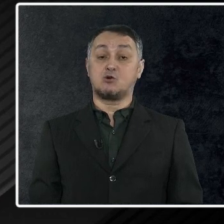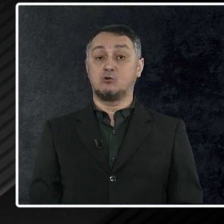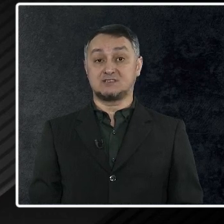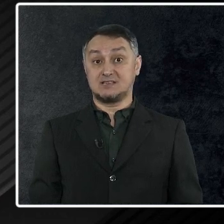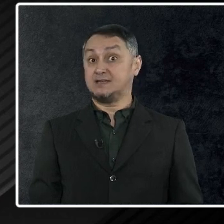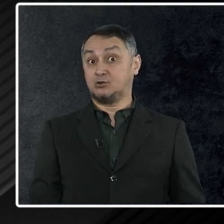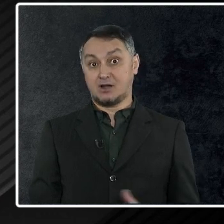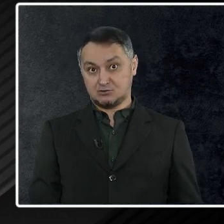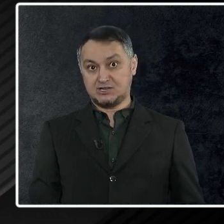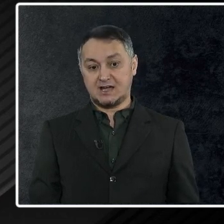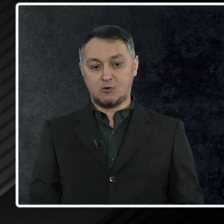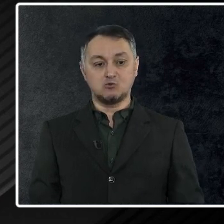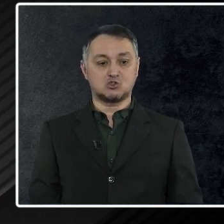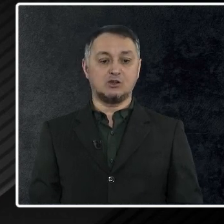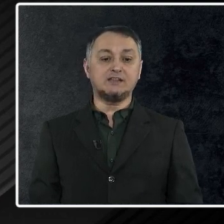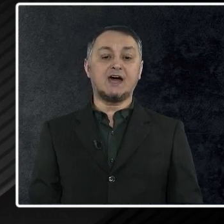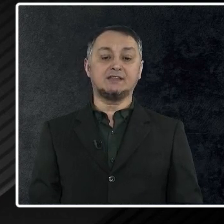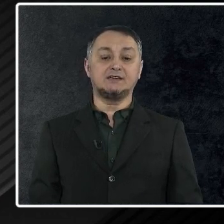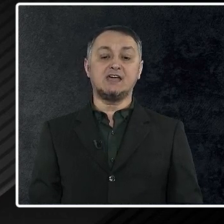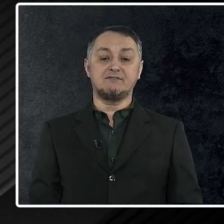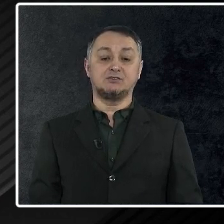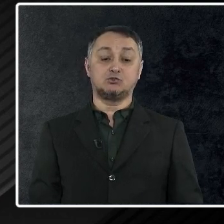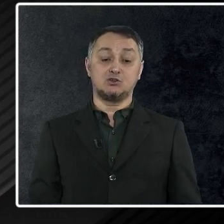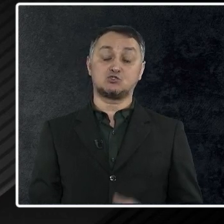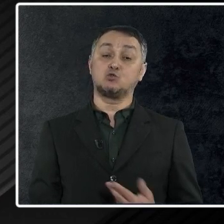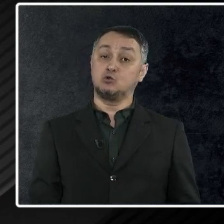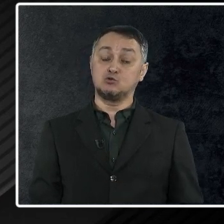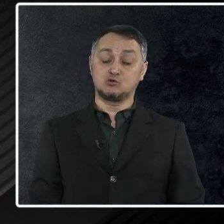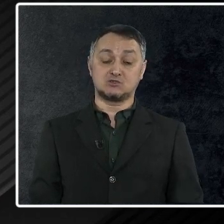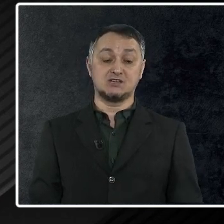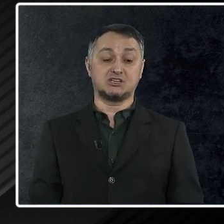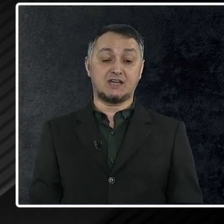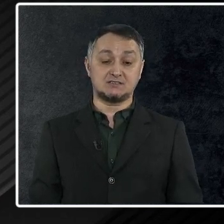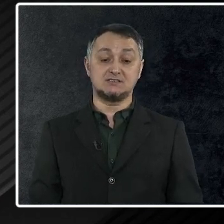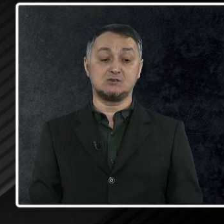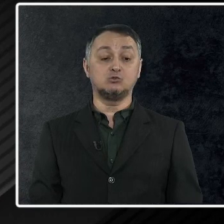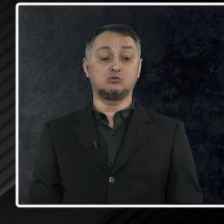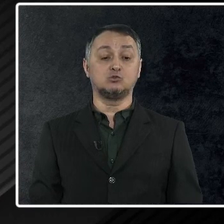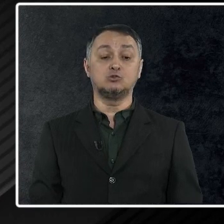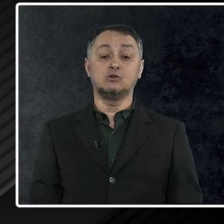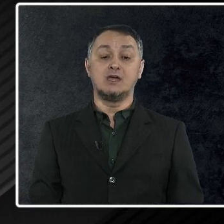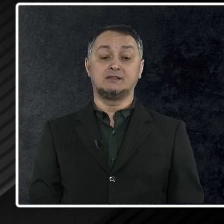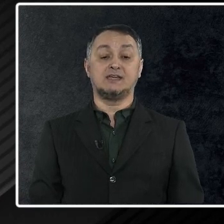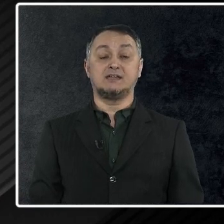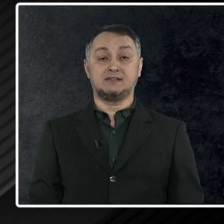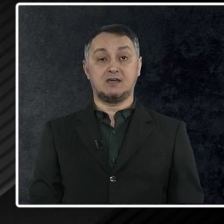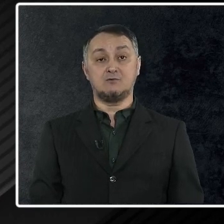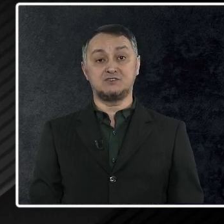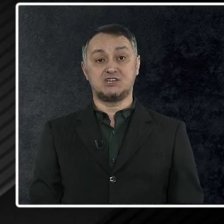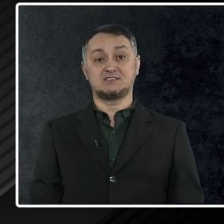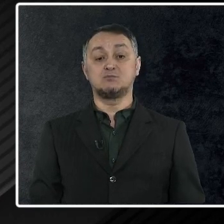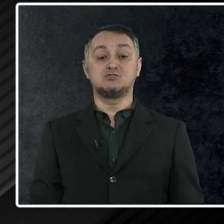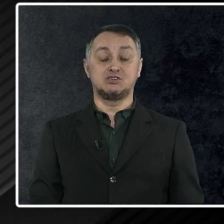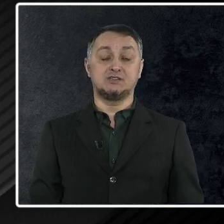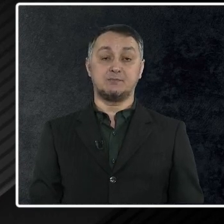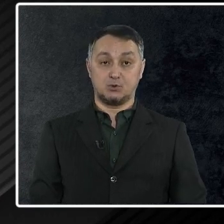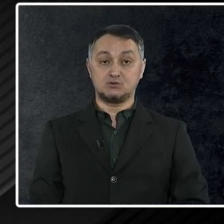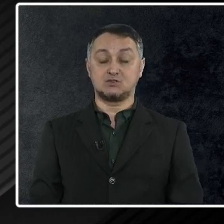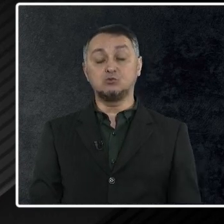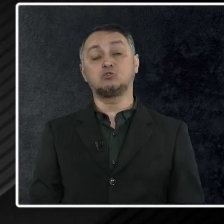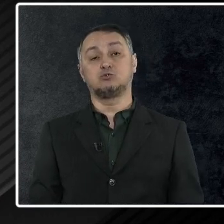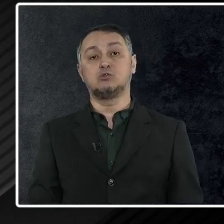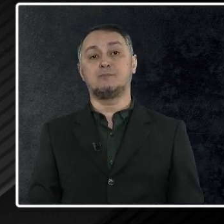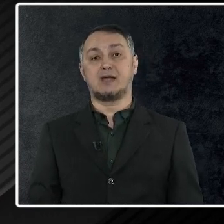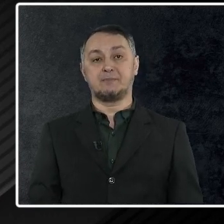prestação de contas eleitoral já consolidada, e havendo 2 turnos, os candidatos em segundo turno têm até o 20º dia depois